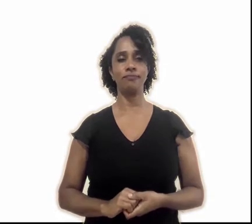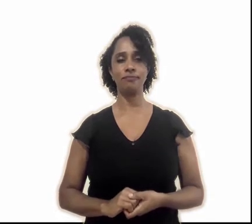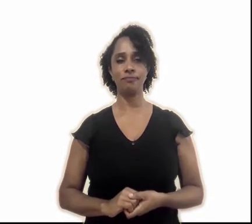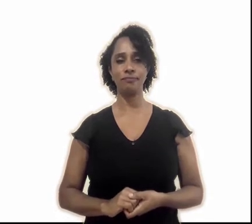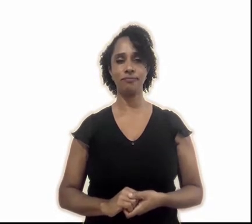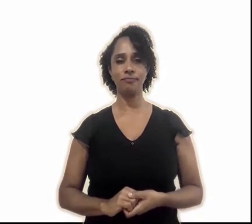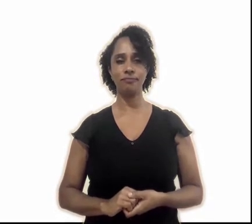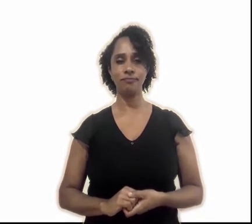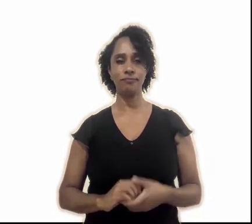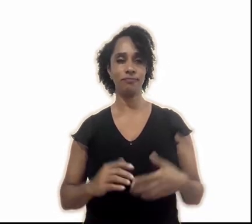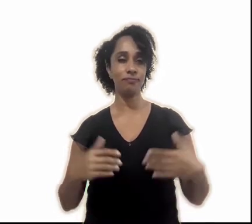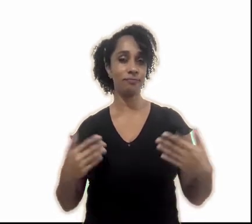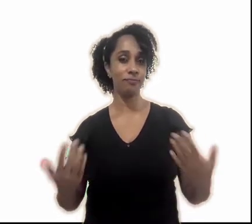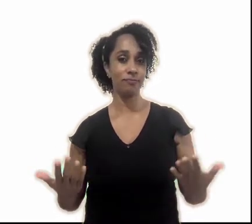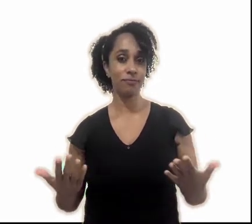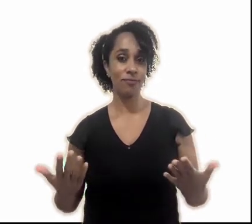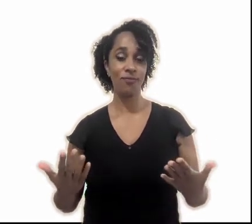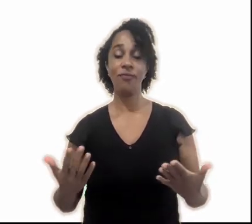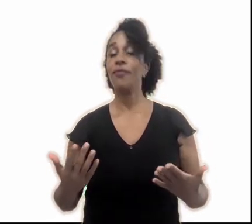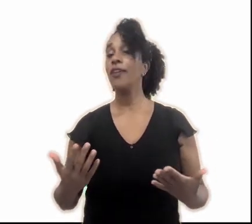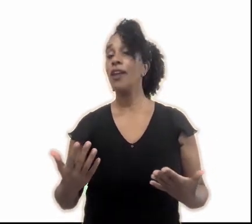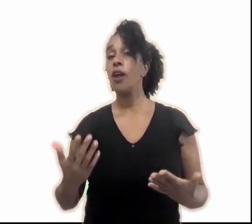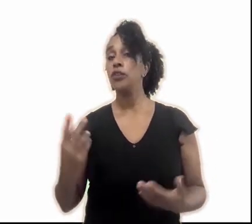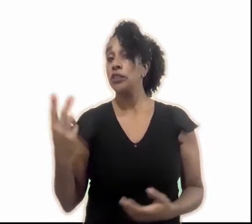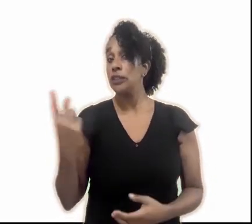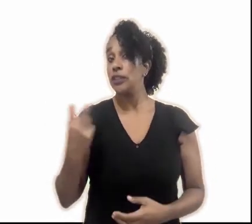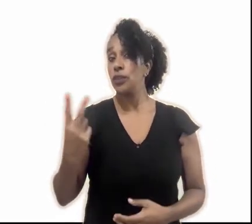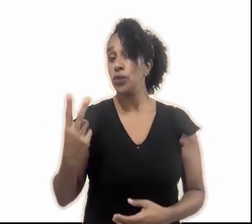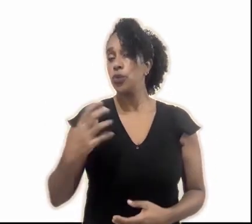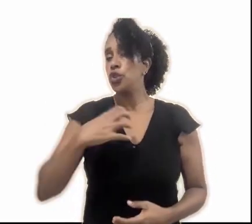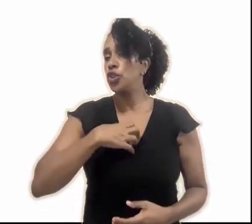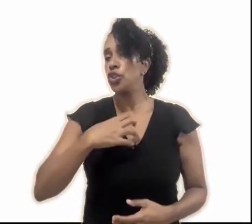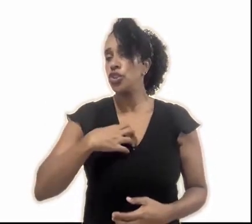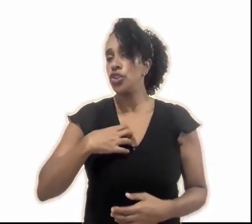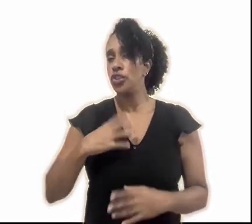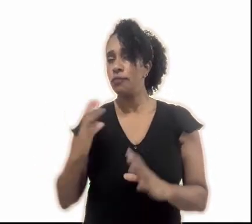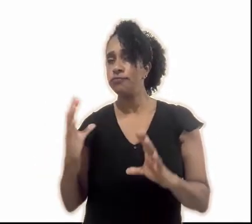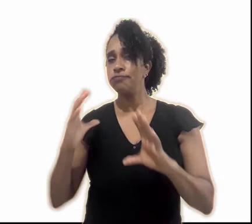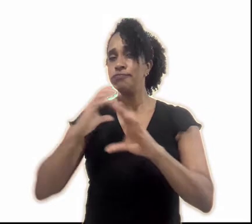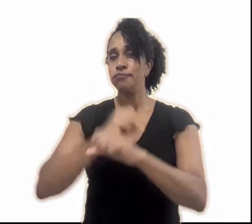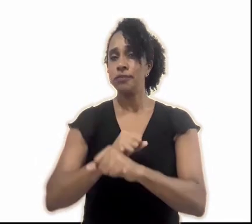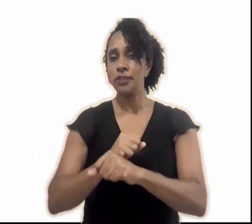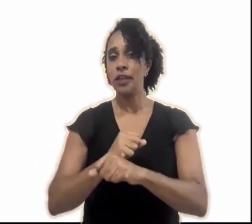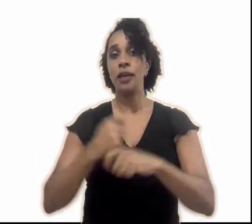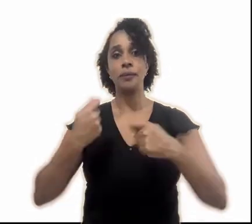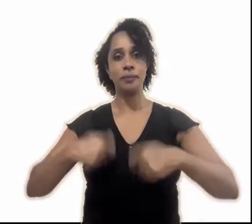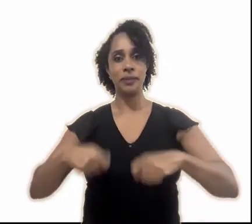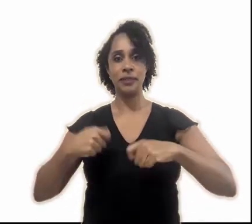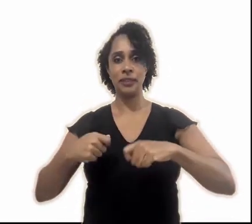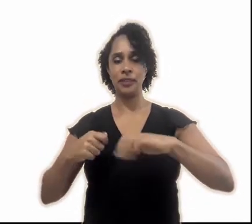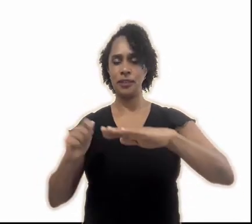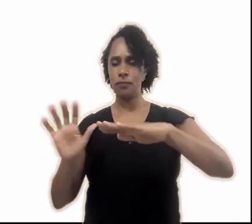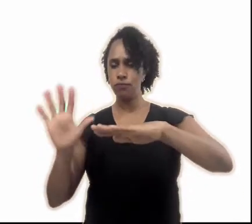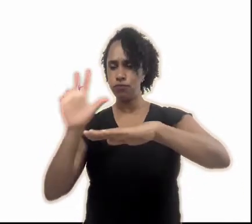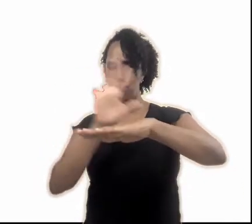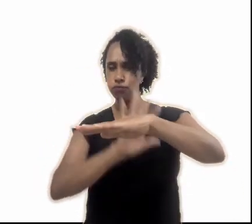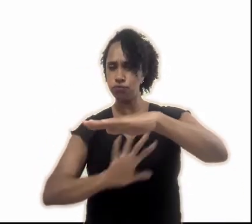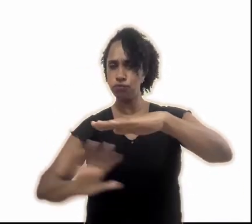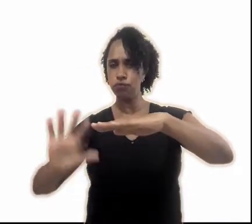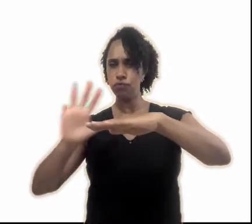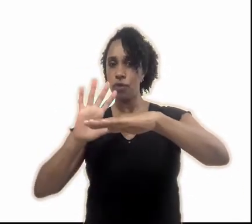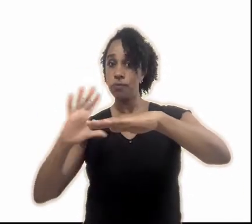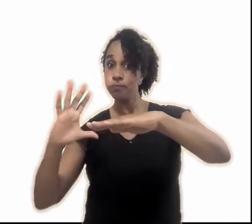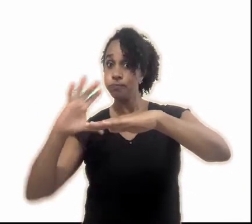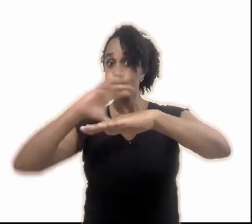A segunda maneira, devemos multiplicar a parte inteira com o denominador da parte fracionária e depois somar com seu